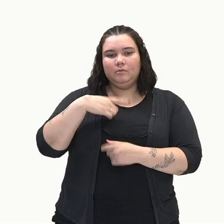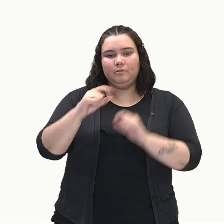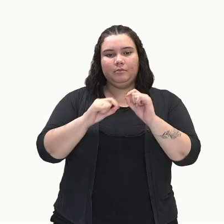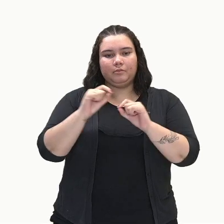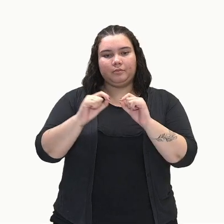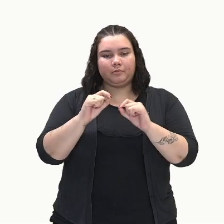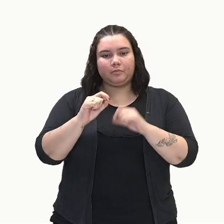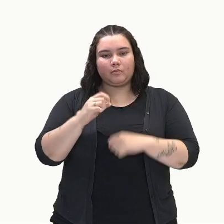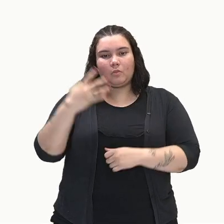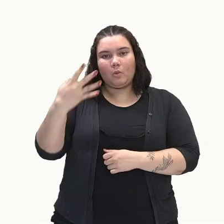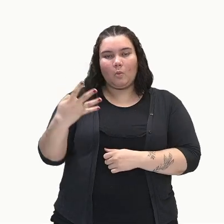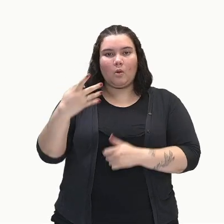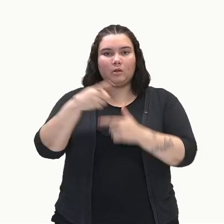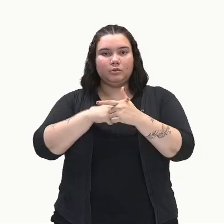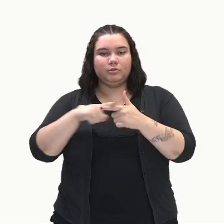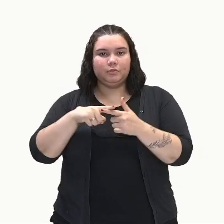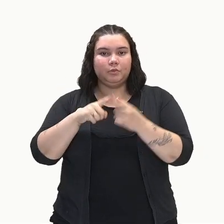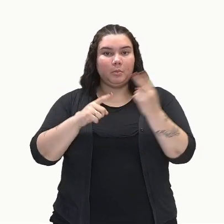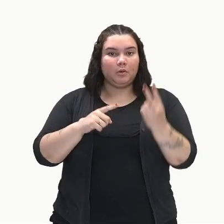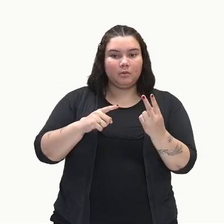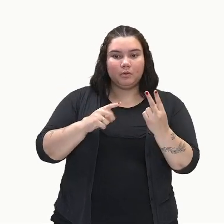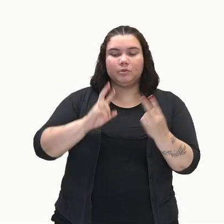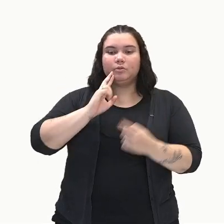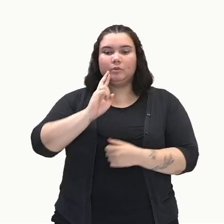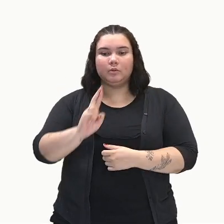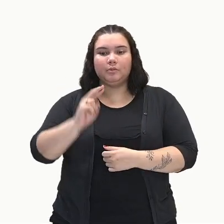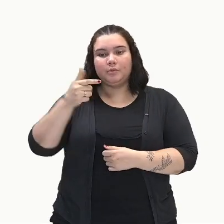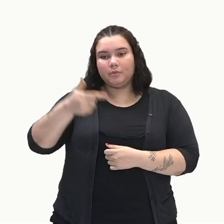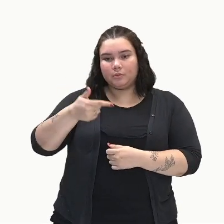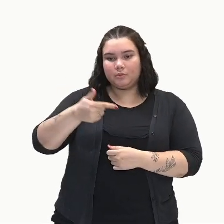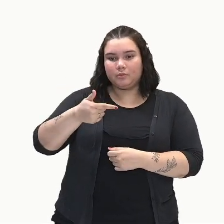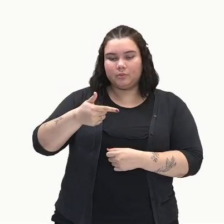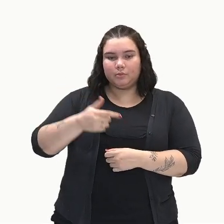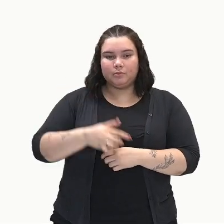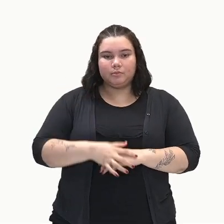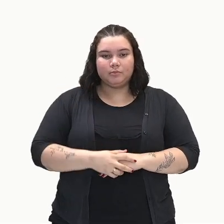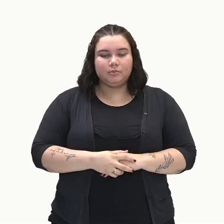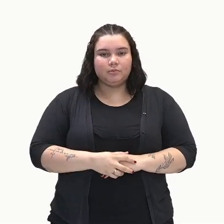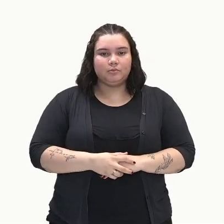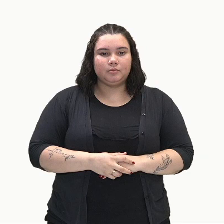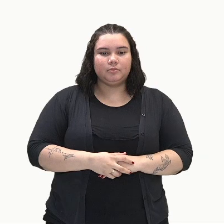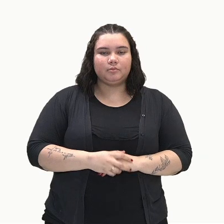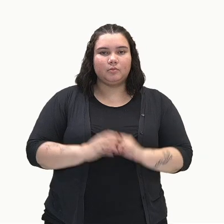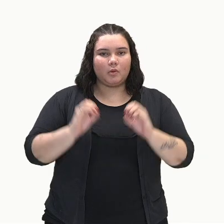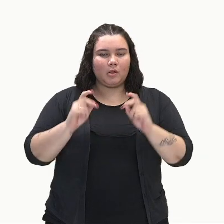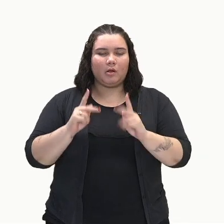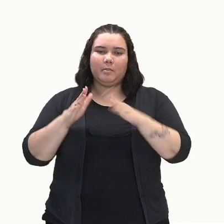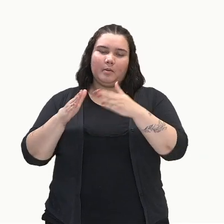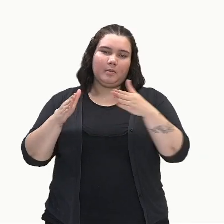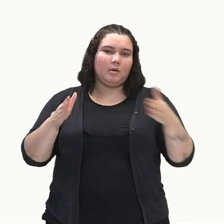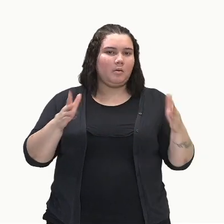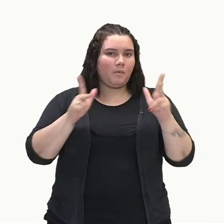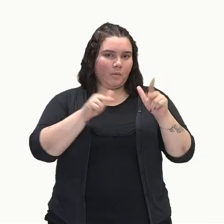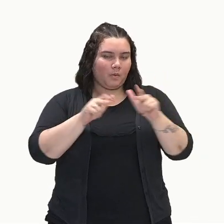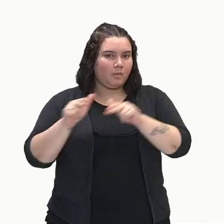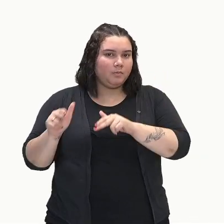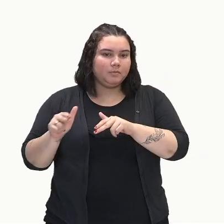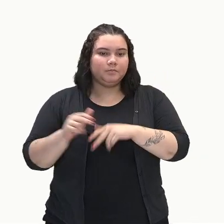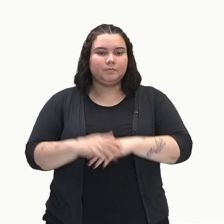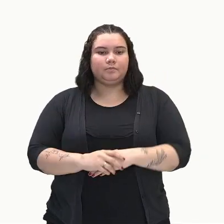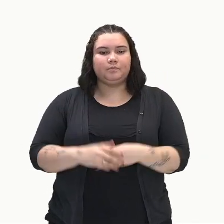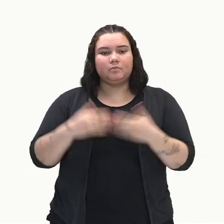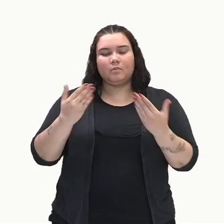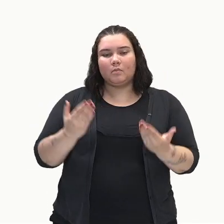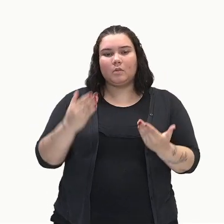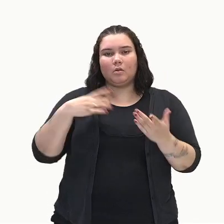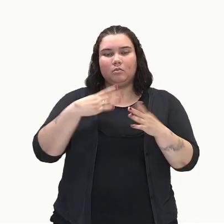com o A2, por exemplo. 4 dividido por 2 dá 2 também. E assim por diante. Então, encontrei a